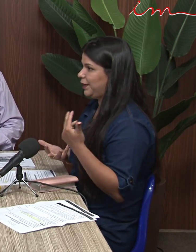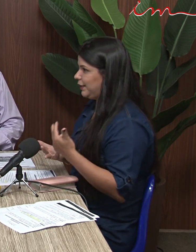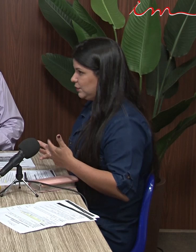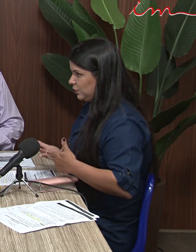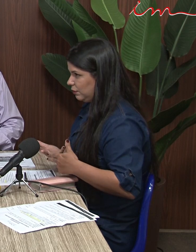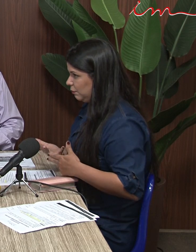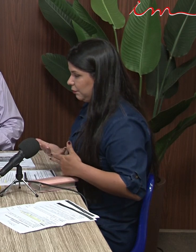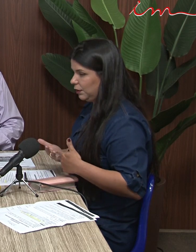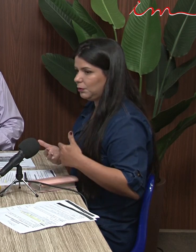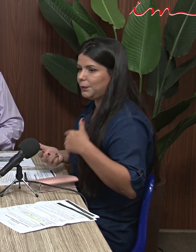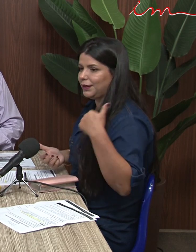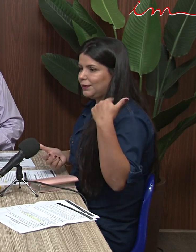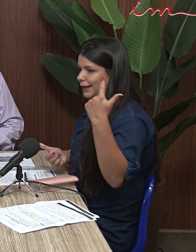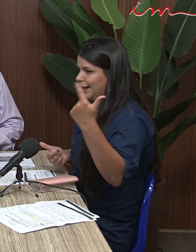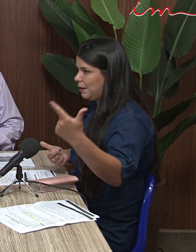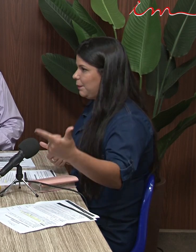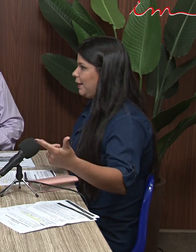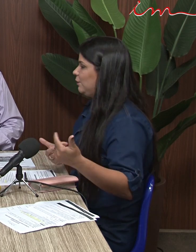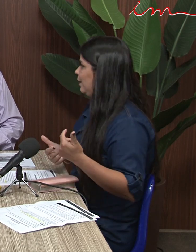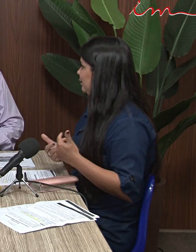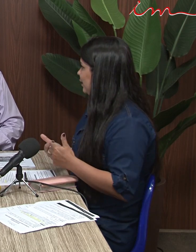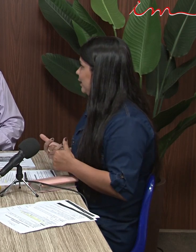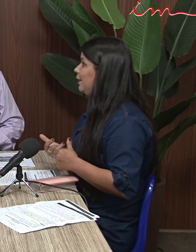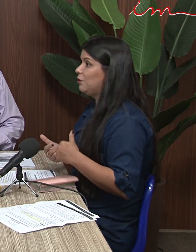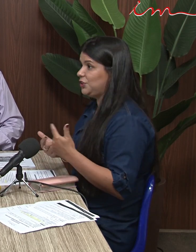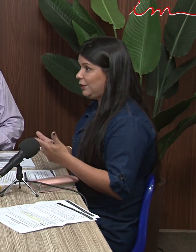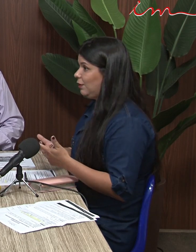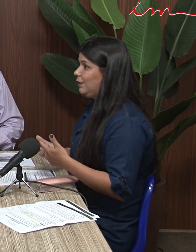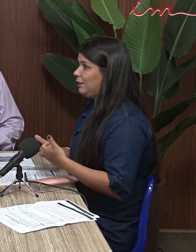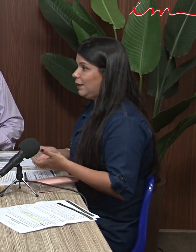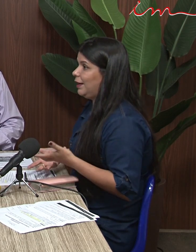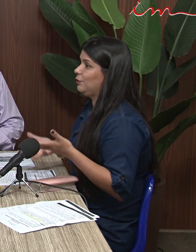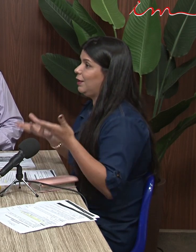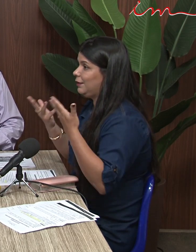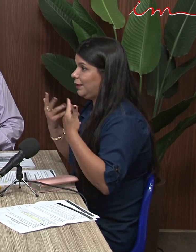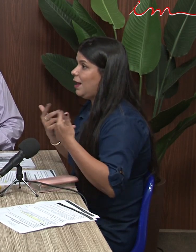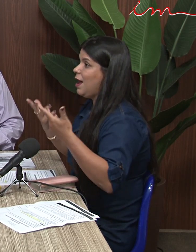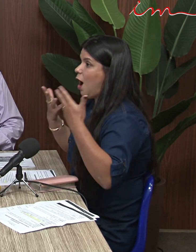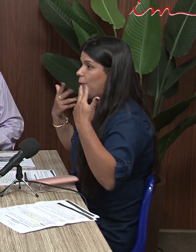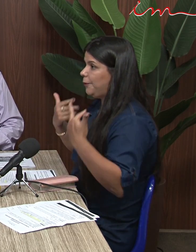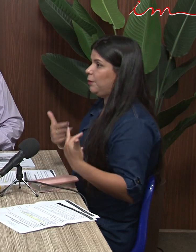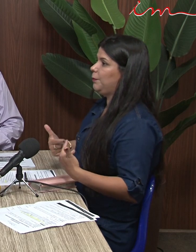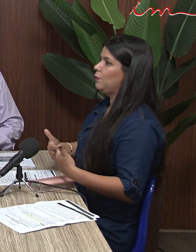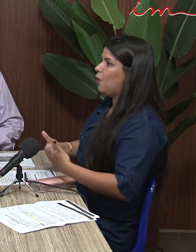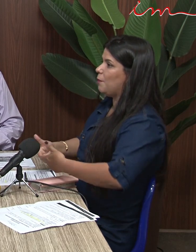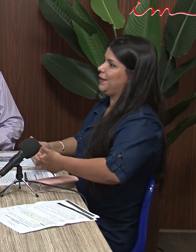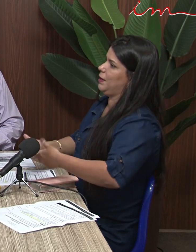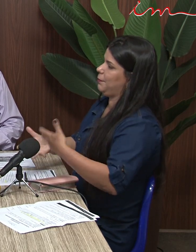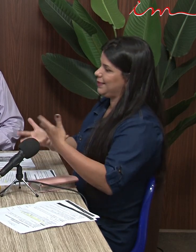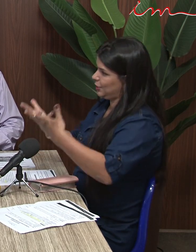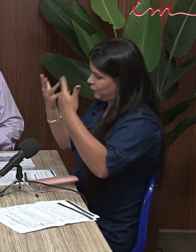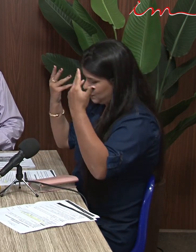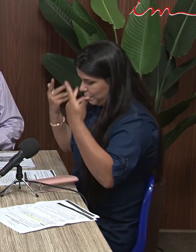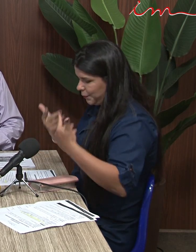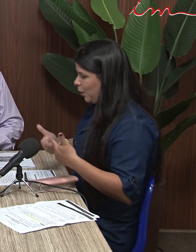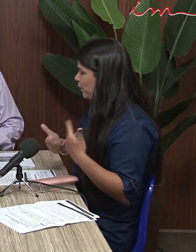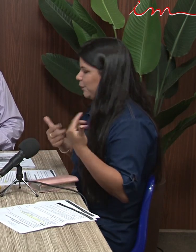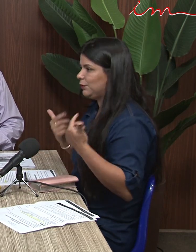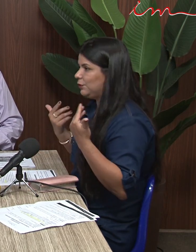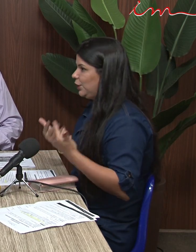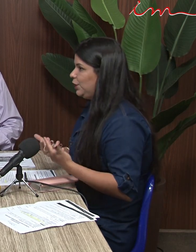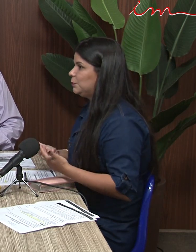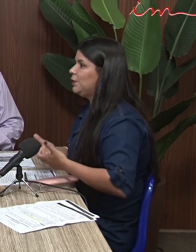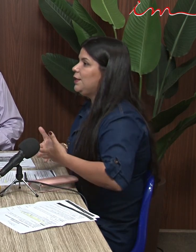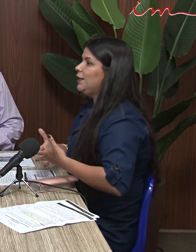as influências que estão vindo, porque naquela época era idolatria e hoje é idolatria. É idolatria ao próprio homem, para a satisfação